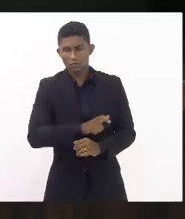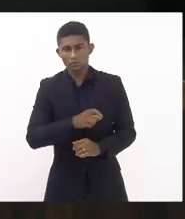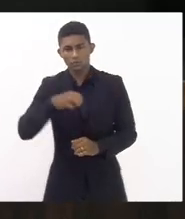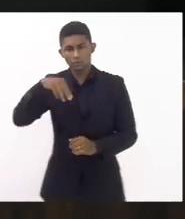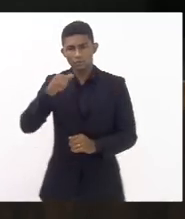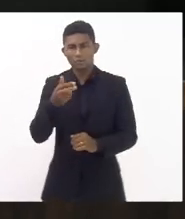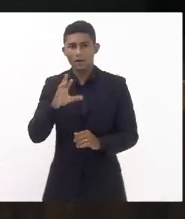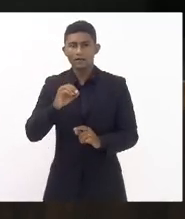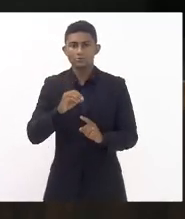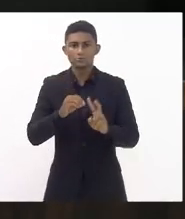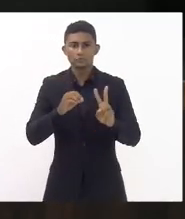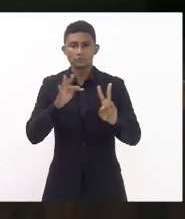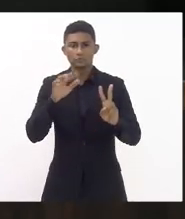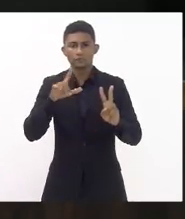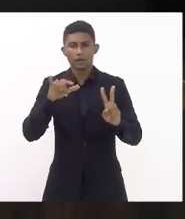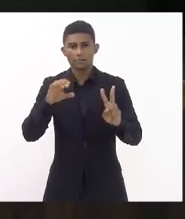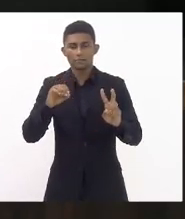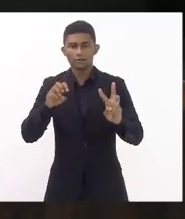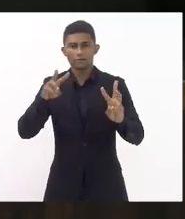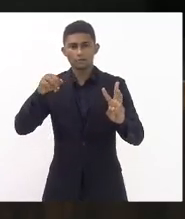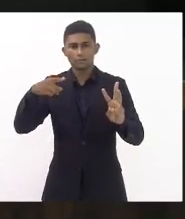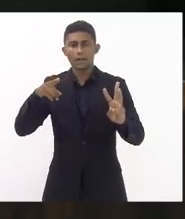Pacheco, Flávio Serafini,